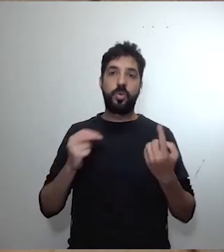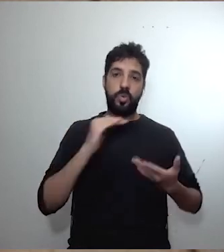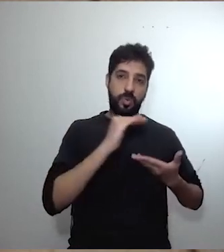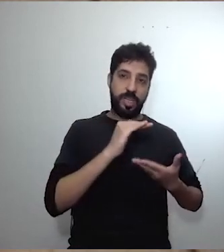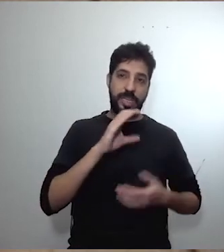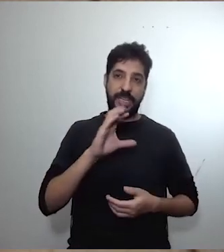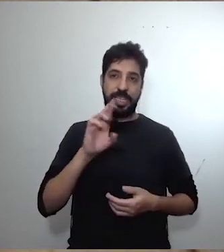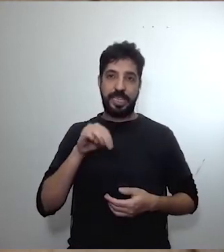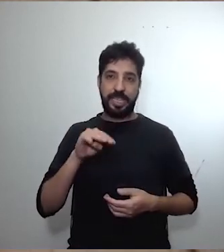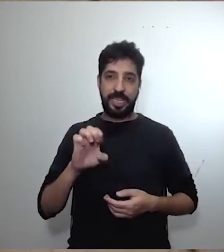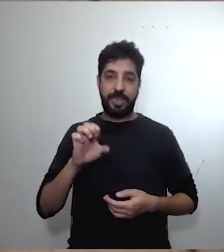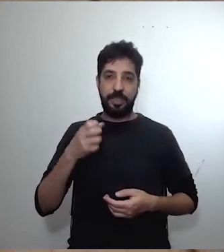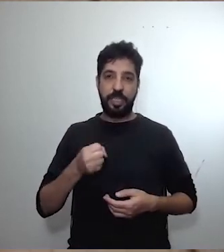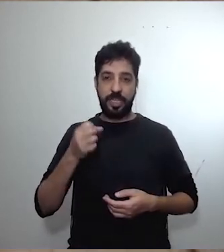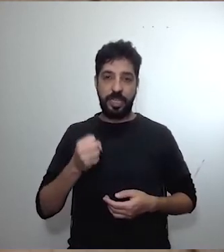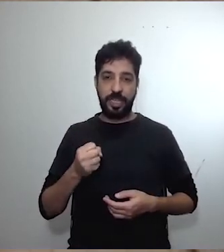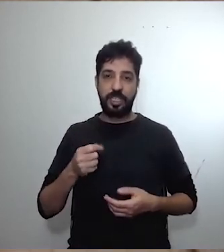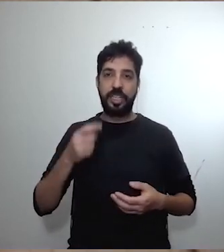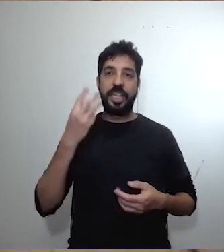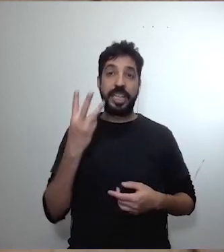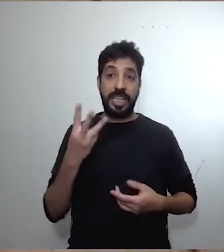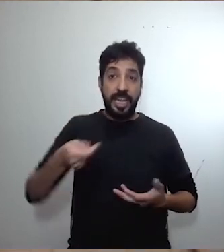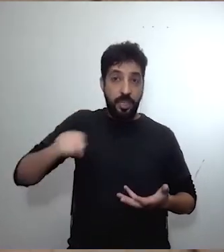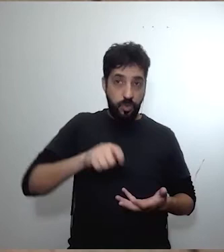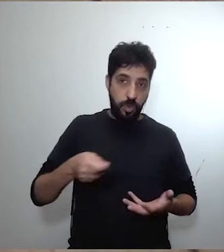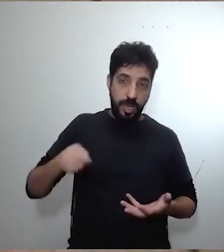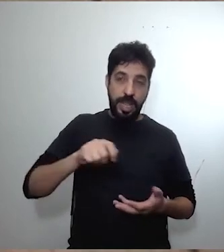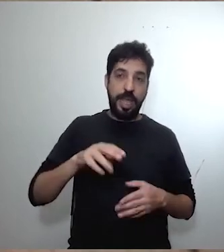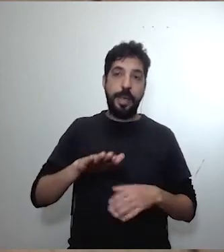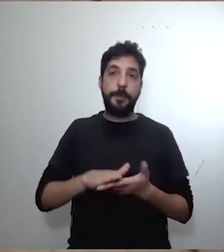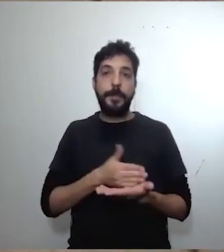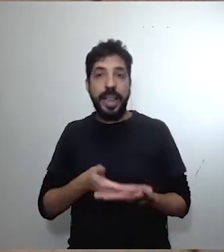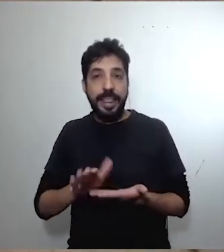soro, 3 colheres de manteiga ou margarina,